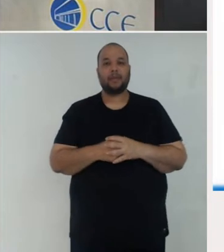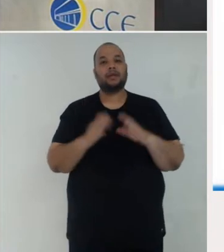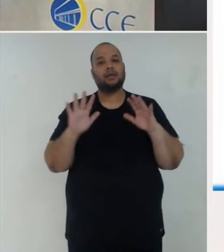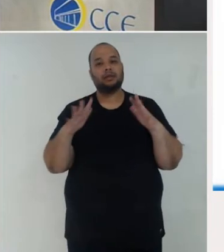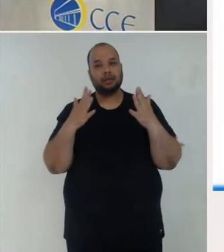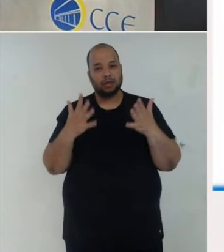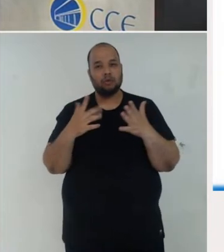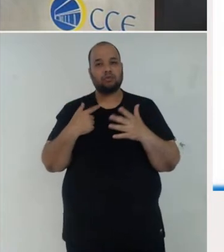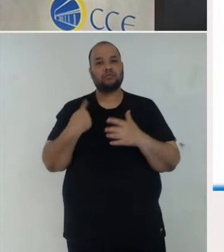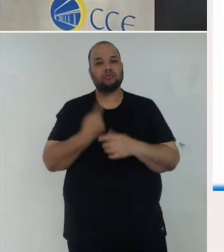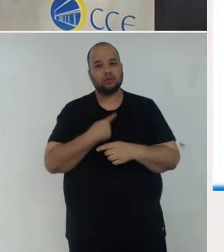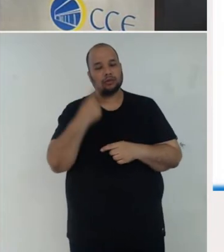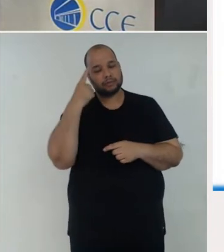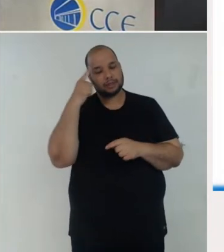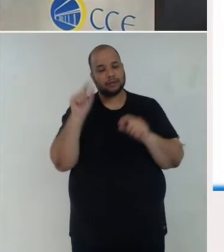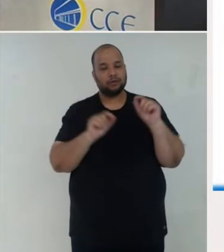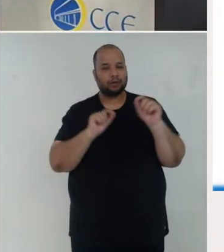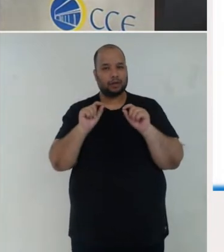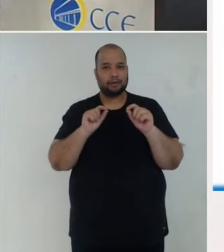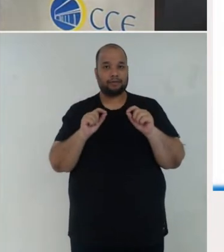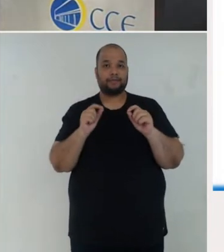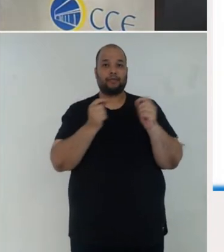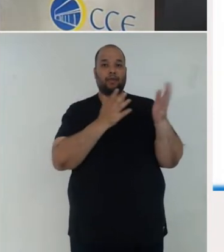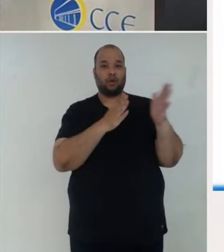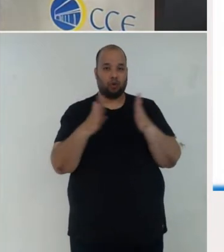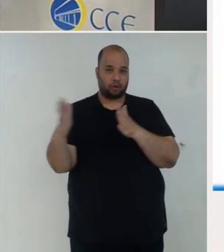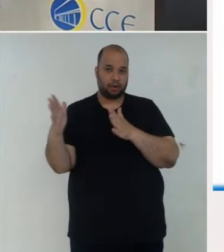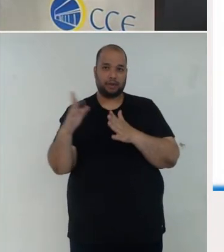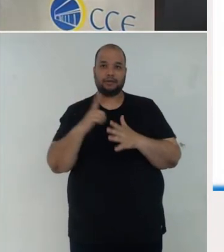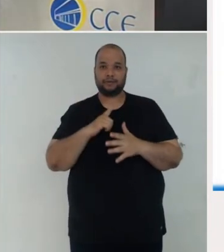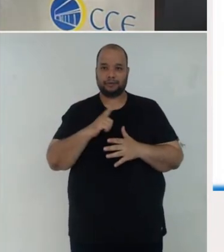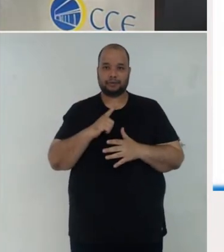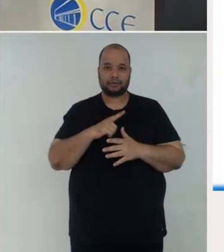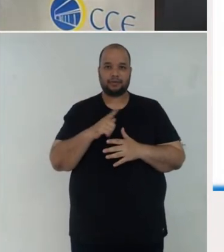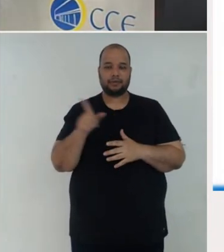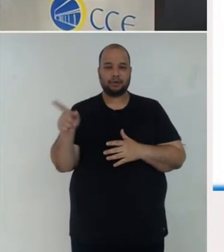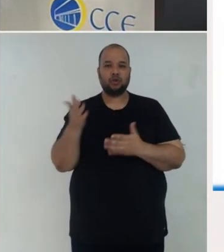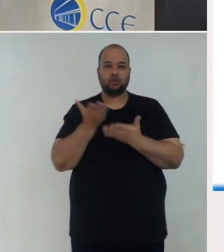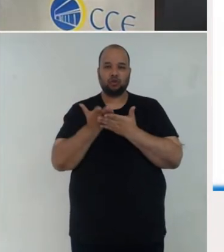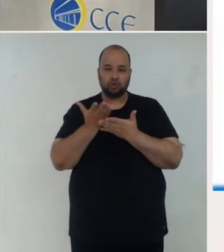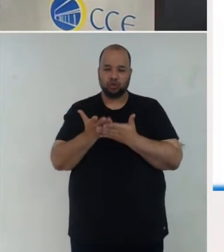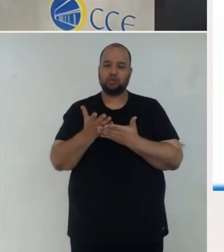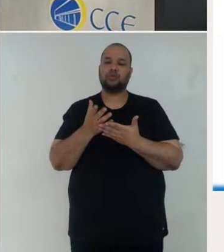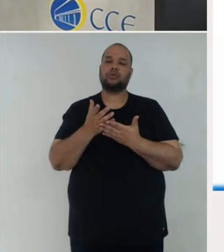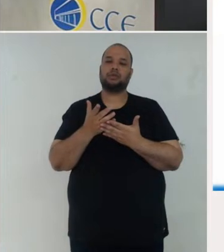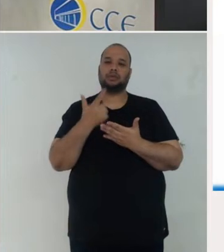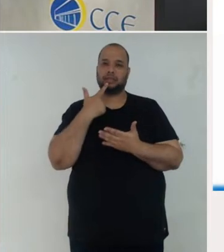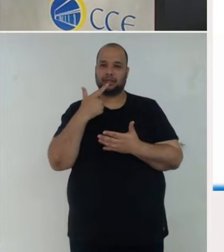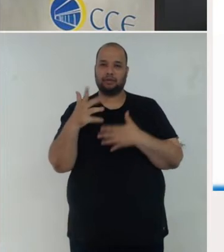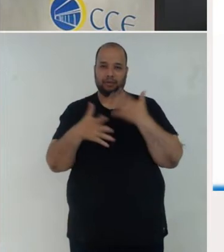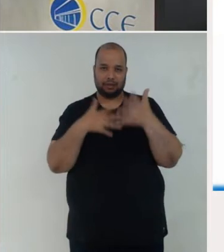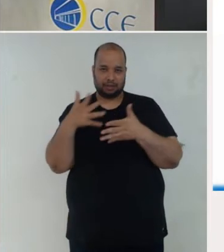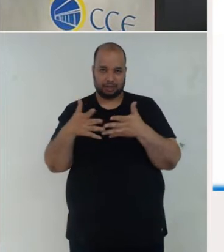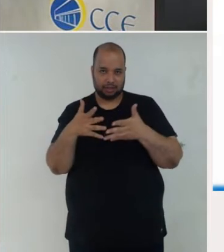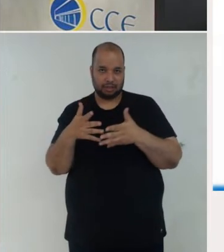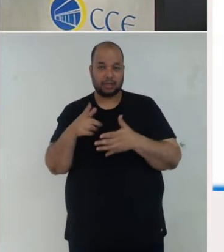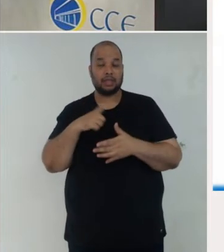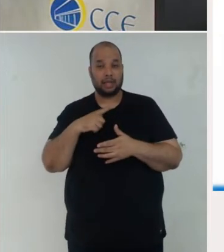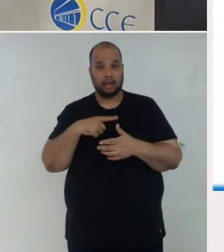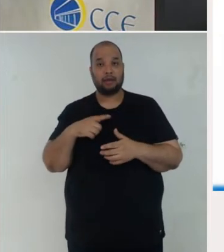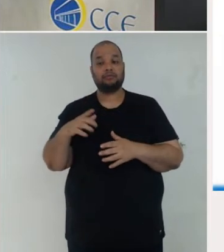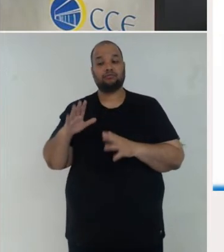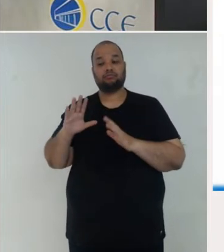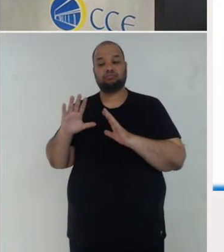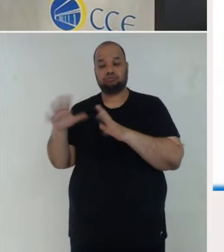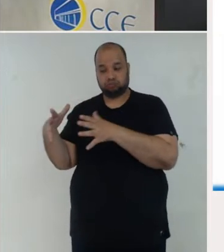ó, a coleção CELS, que são a série de estudos de línguas de sinais, ela tem uma parte de estudos